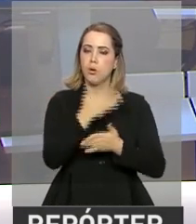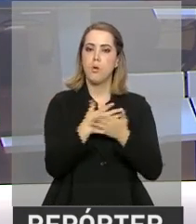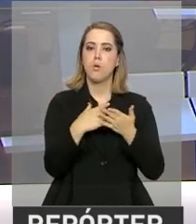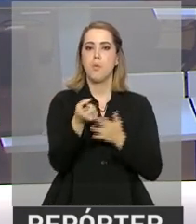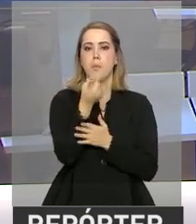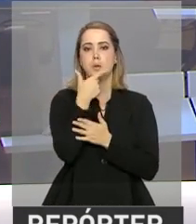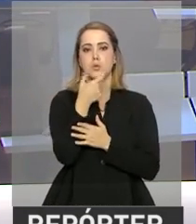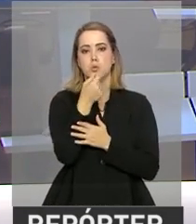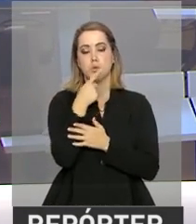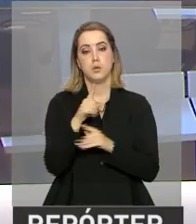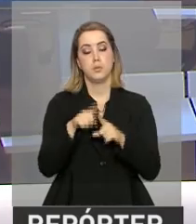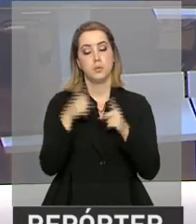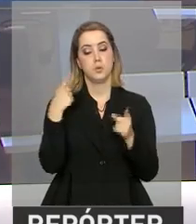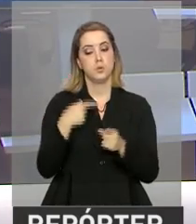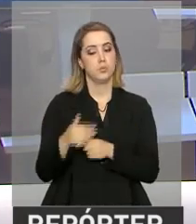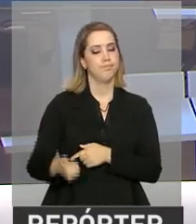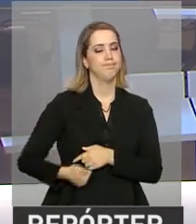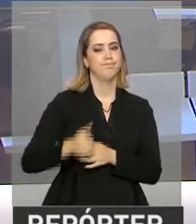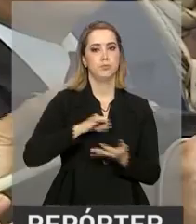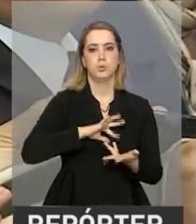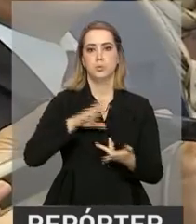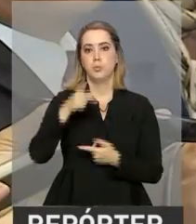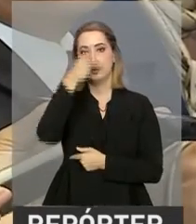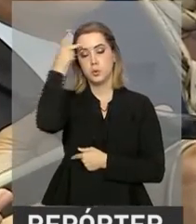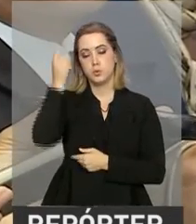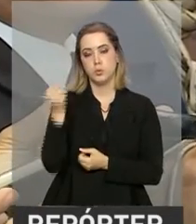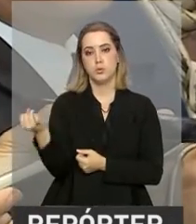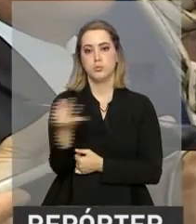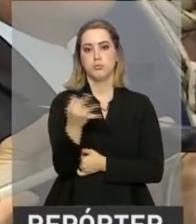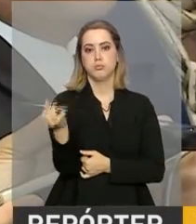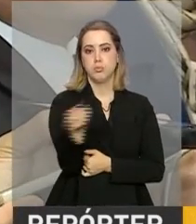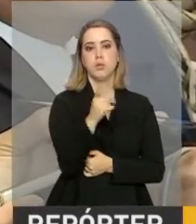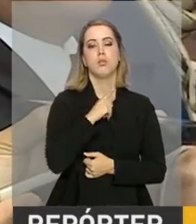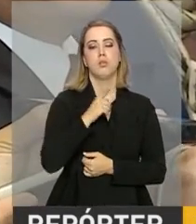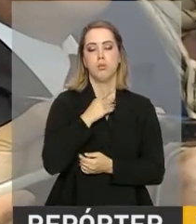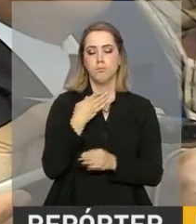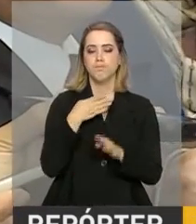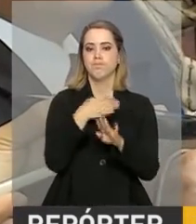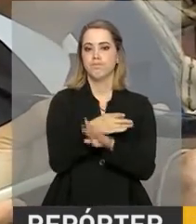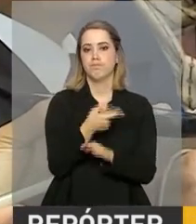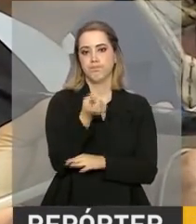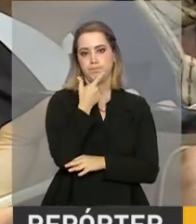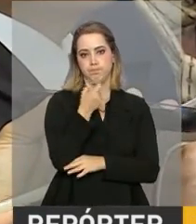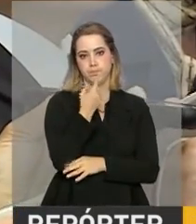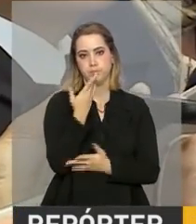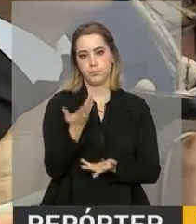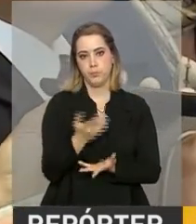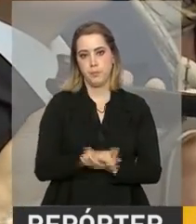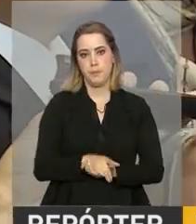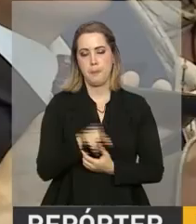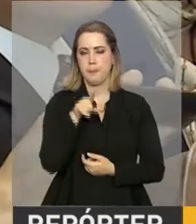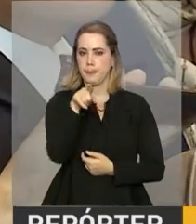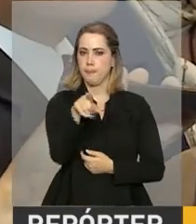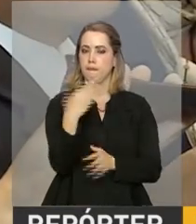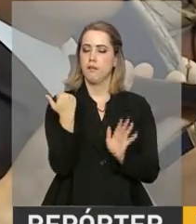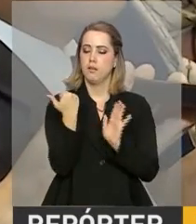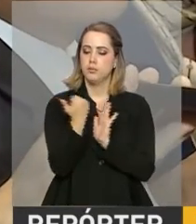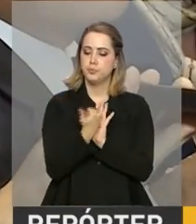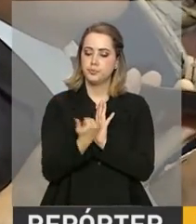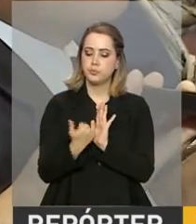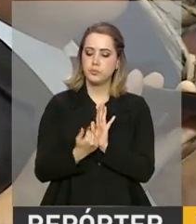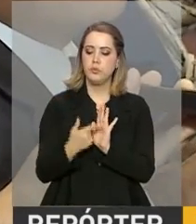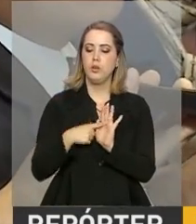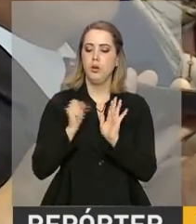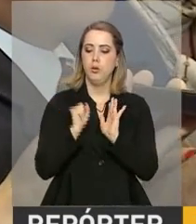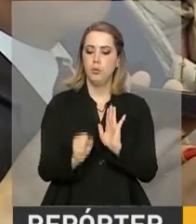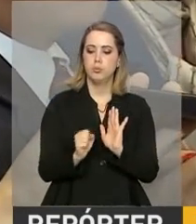no mundo tenham acesso a remédios essa ação com relação a medicamentos pode ter um impacto enorme